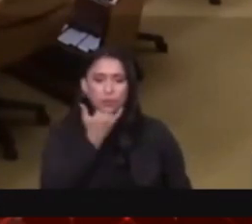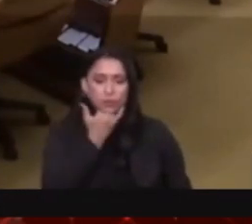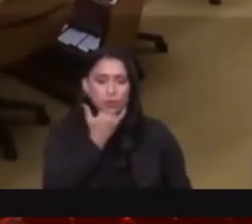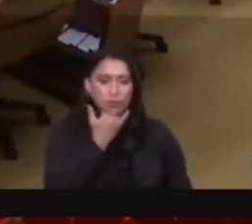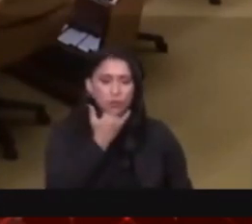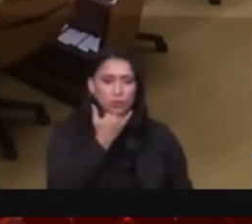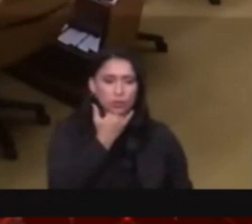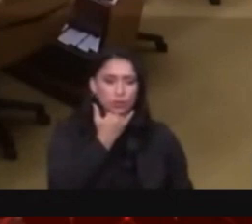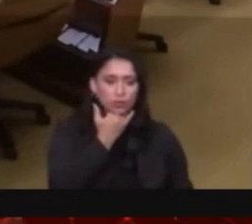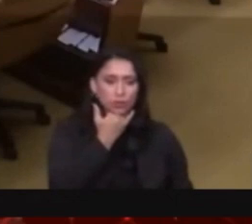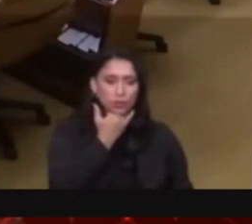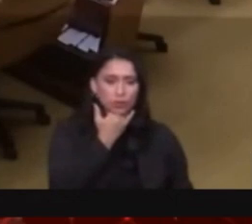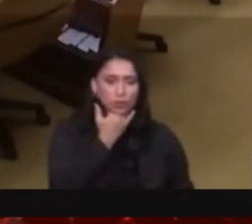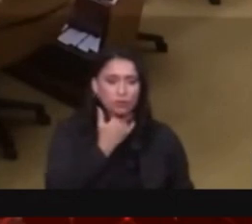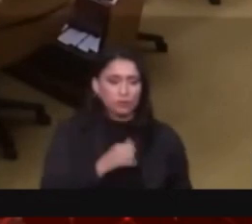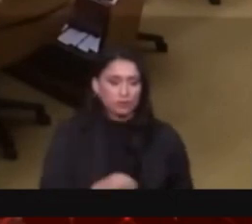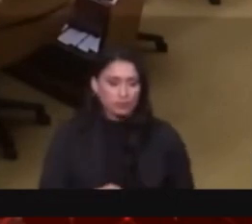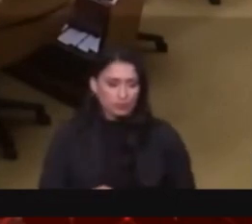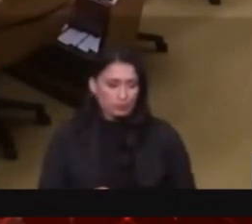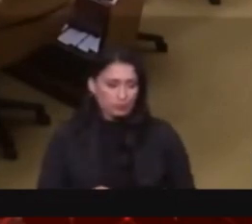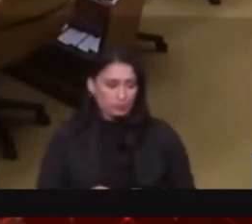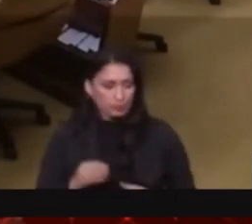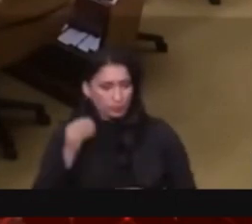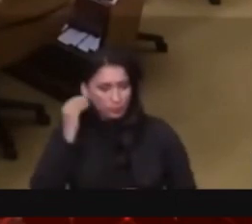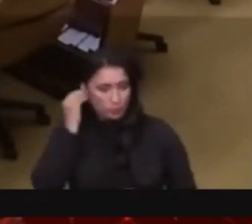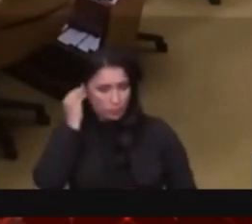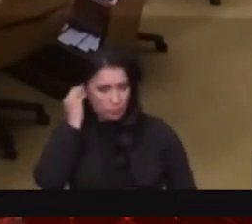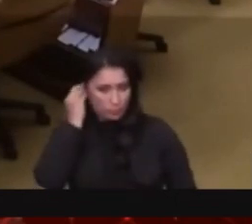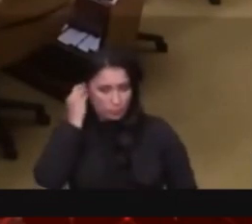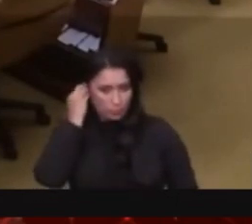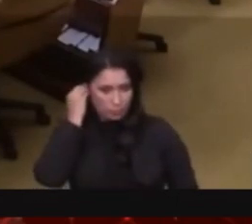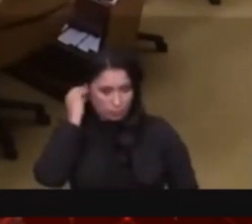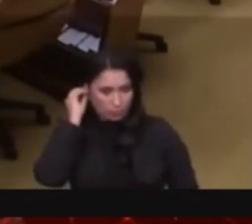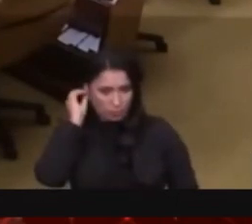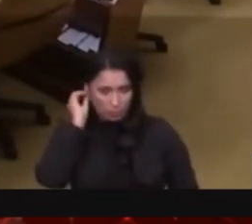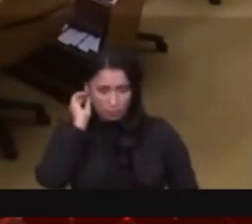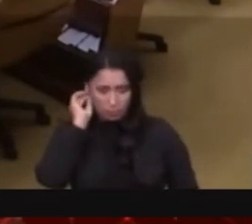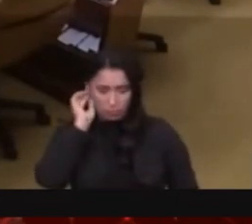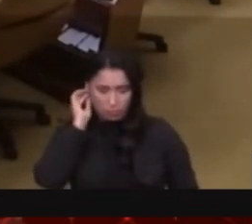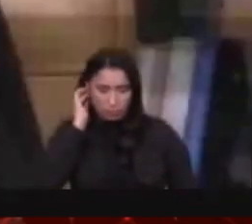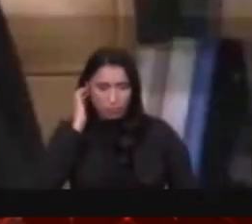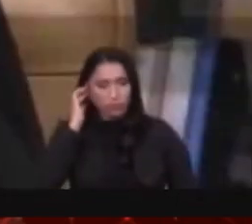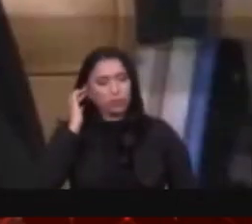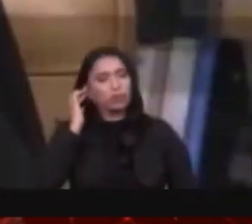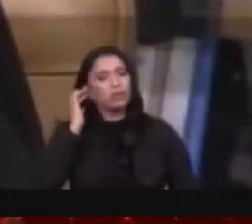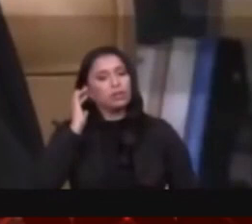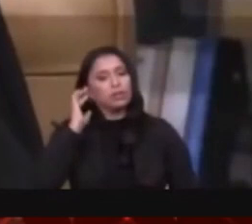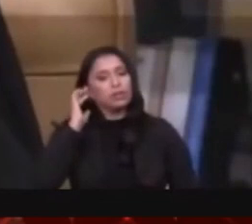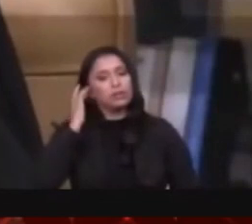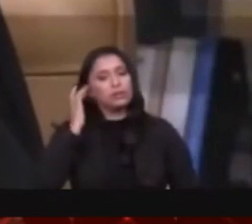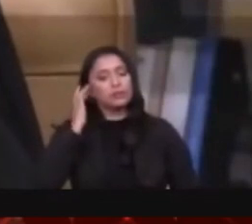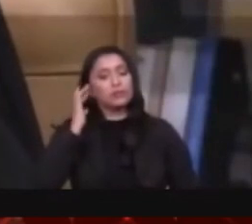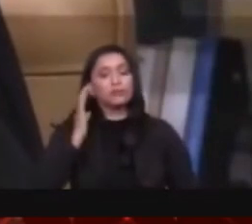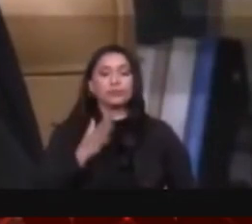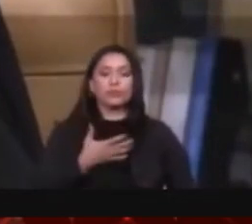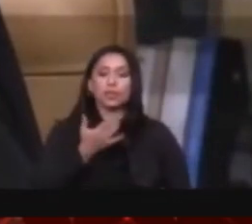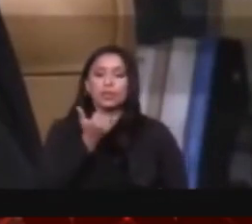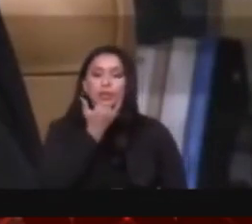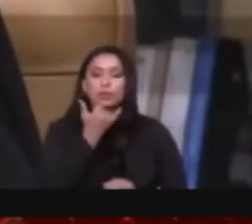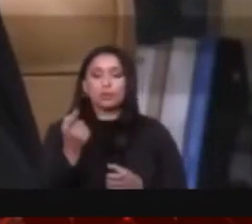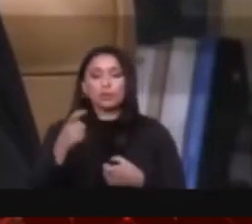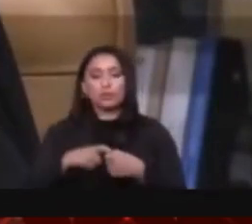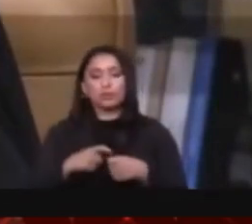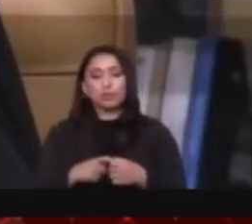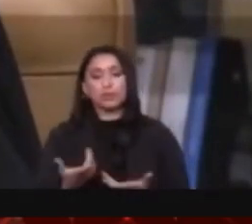E a minha ideia era basicamente que com isso nós eliminaríamos as